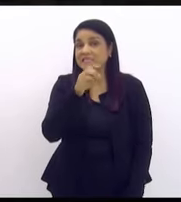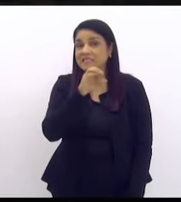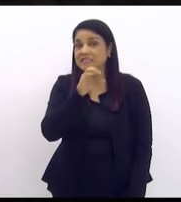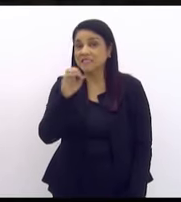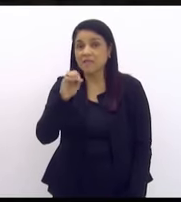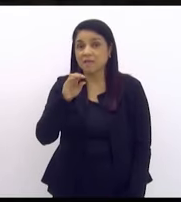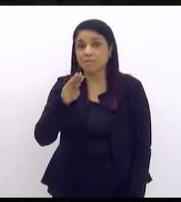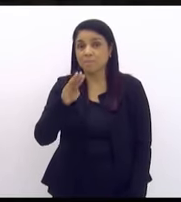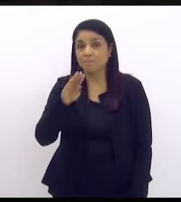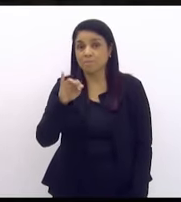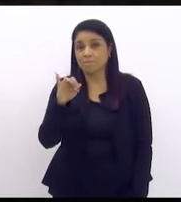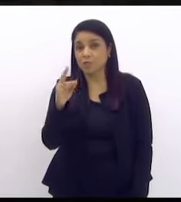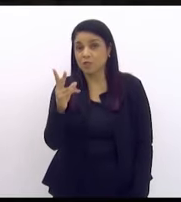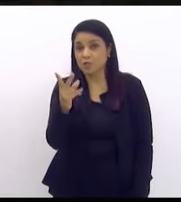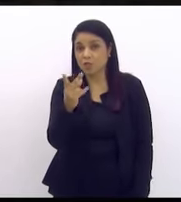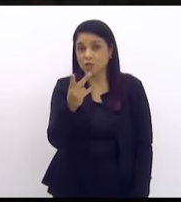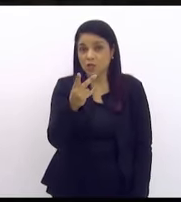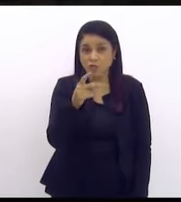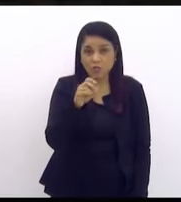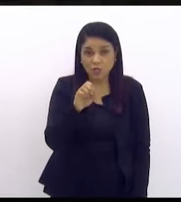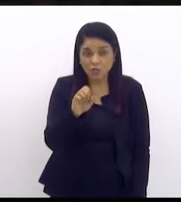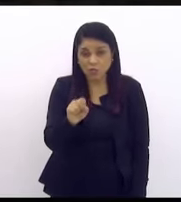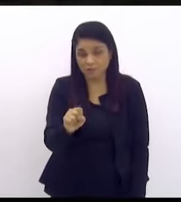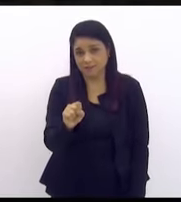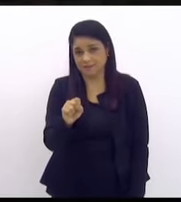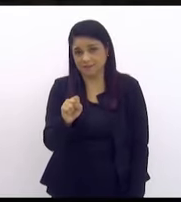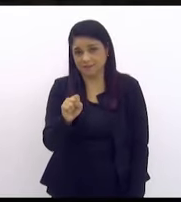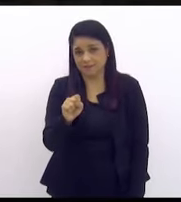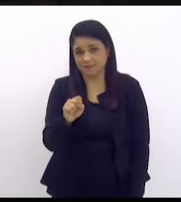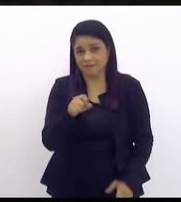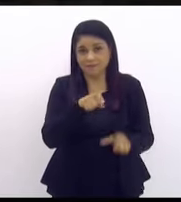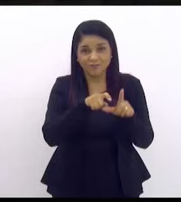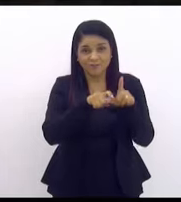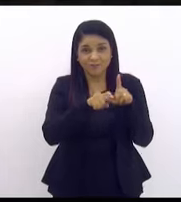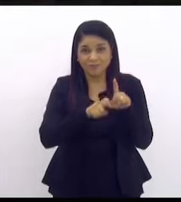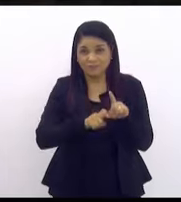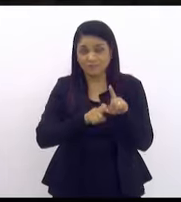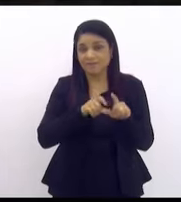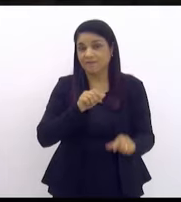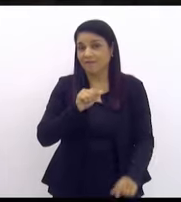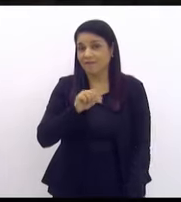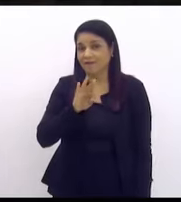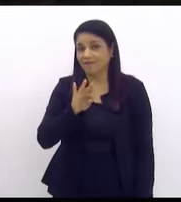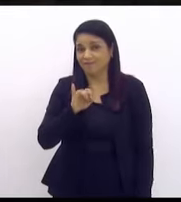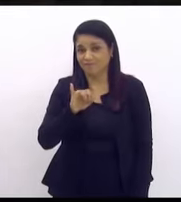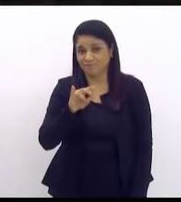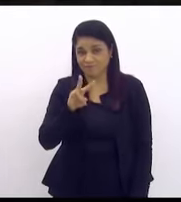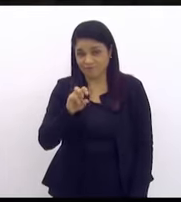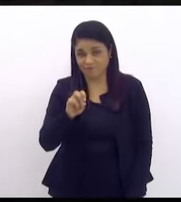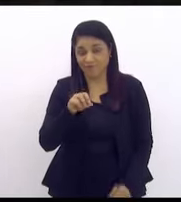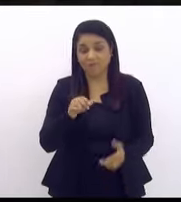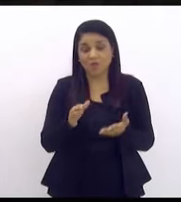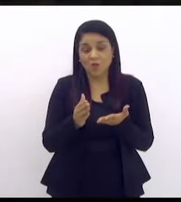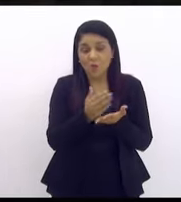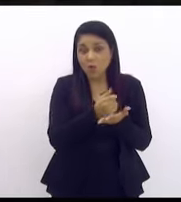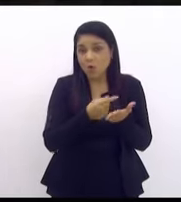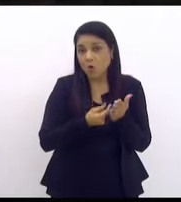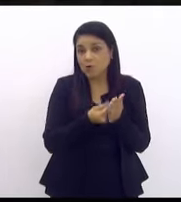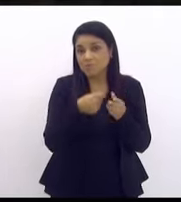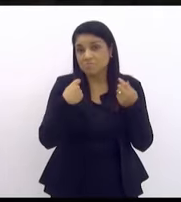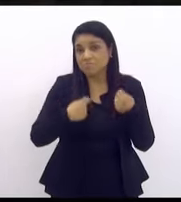bilhões. Repito, 100 bilhões. É praticamente o orçamento estadual